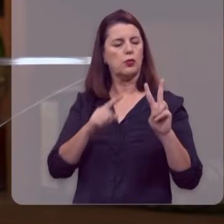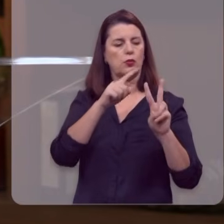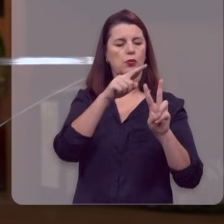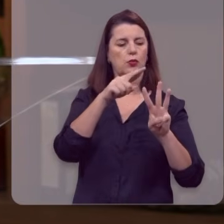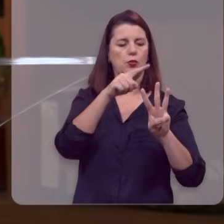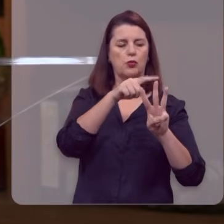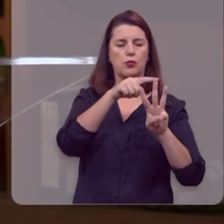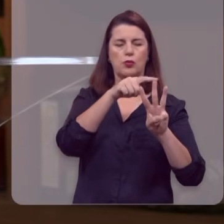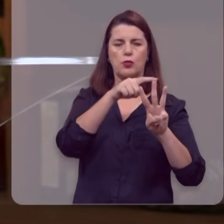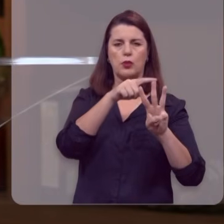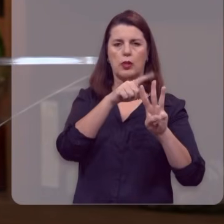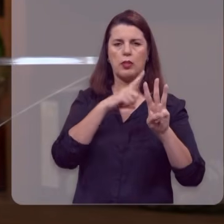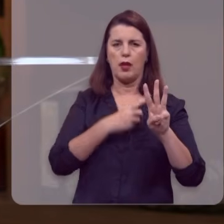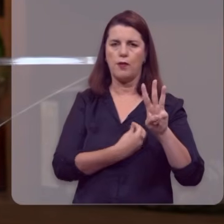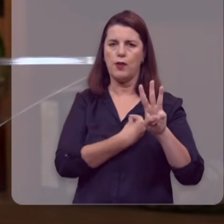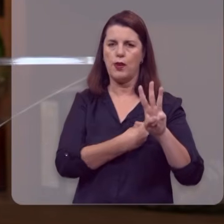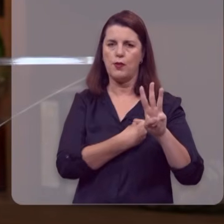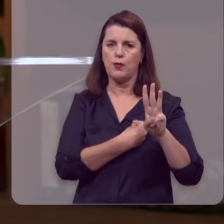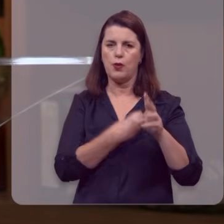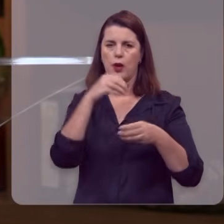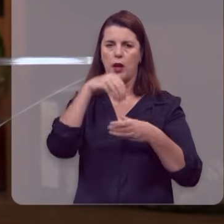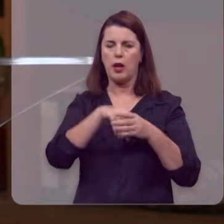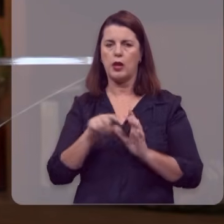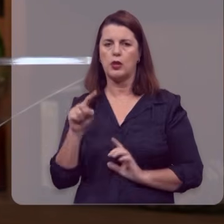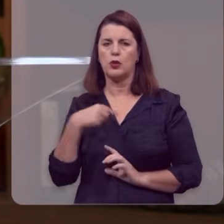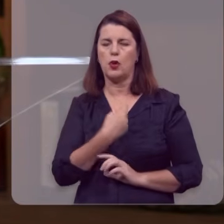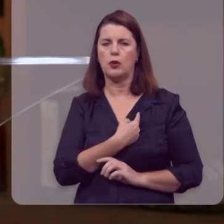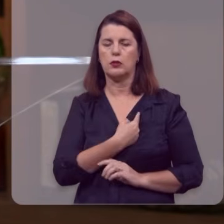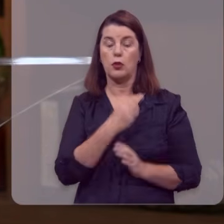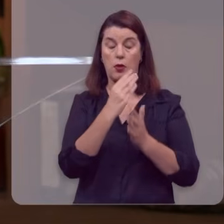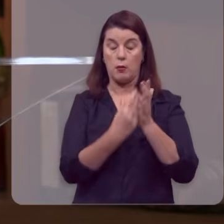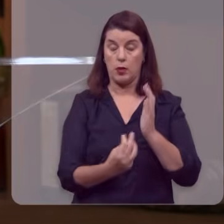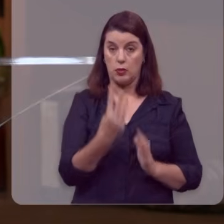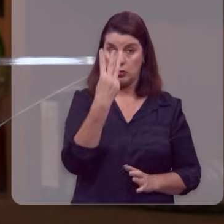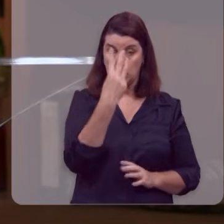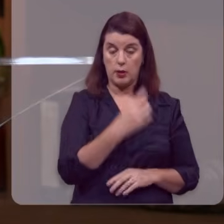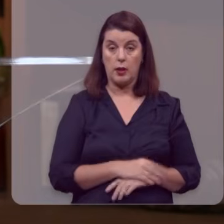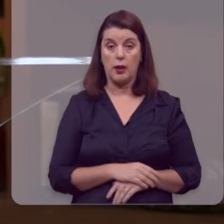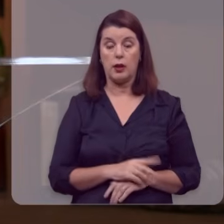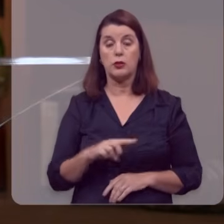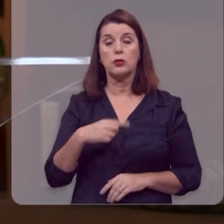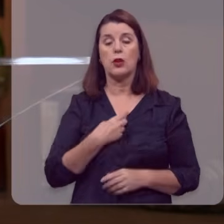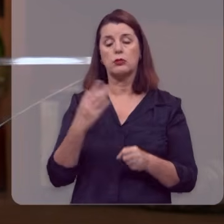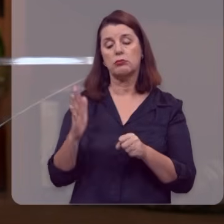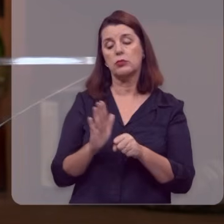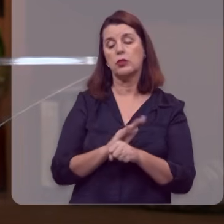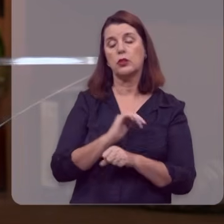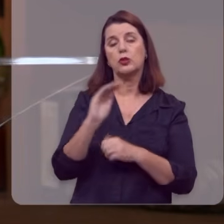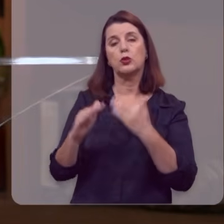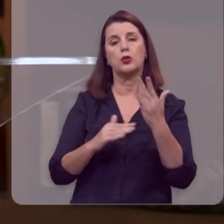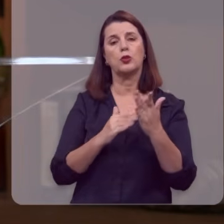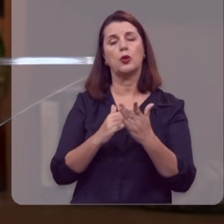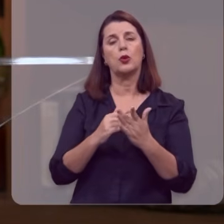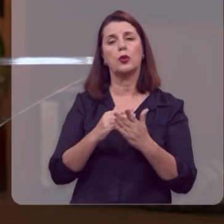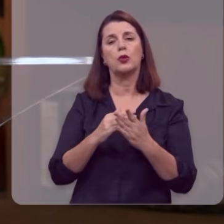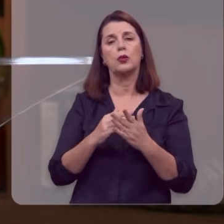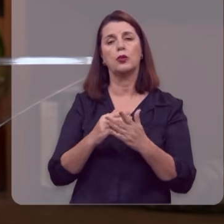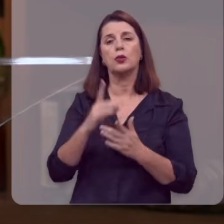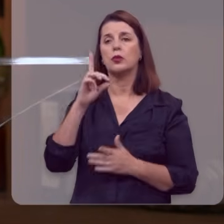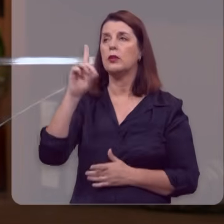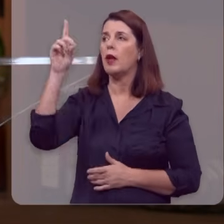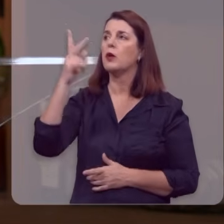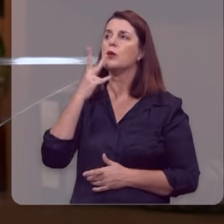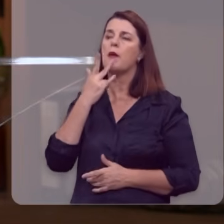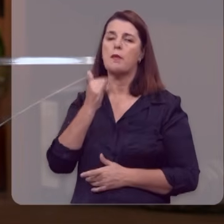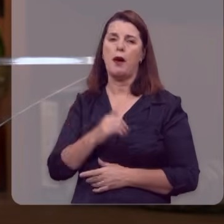Trindade, habita plenamente em nós. No capítulo 3, nós somos tomados de toda a plenitude de Deus, o